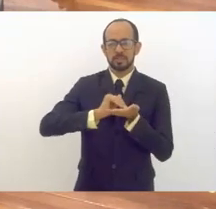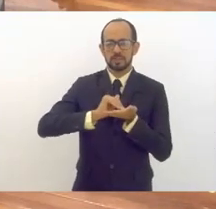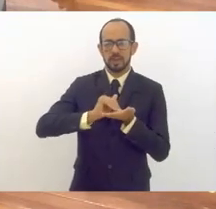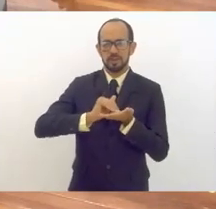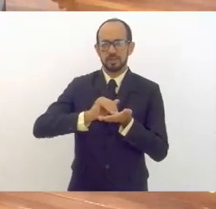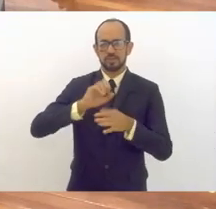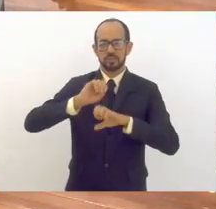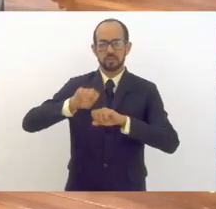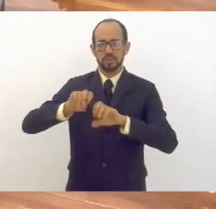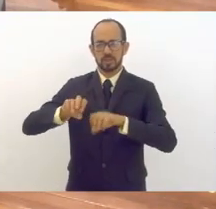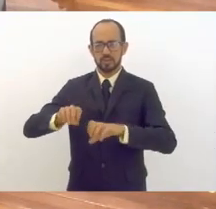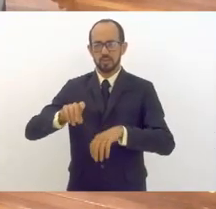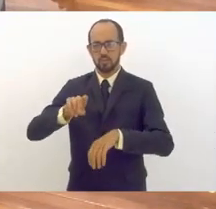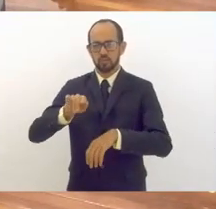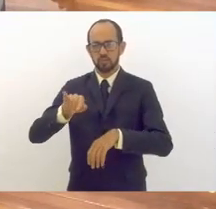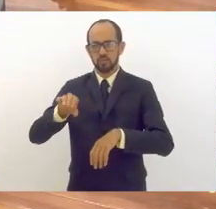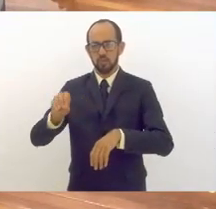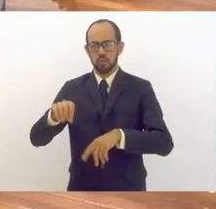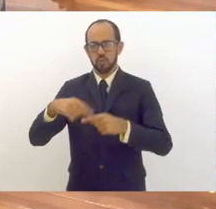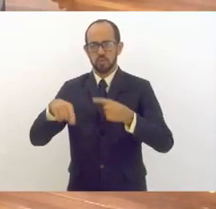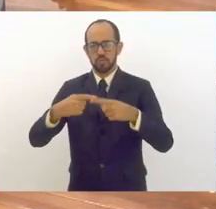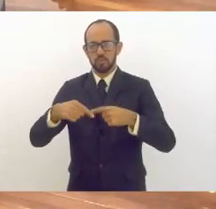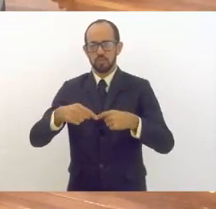e Maria Eduarda Quiroga.